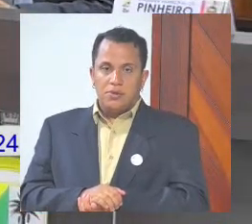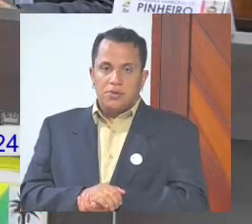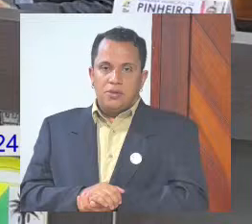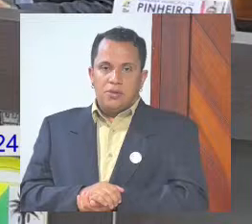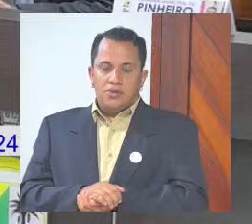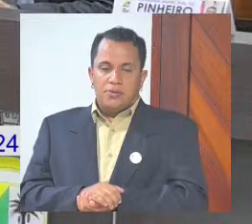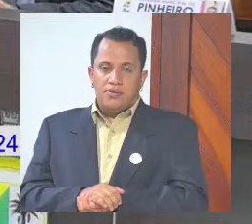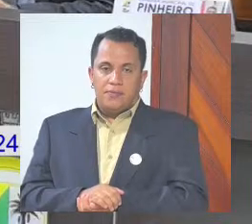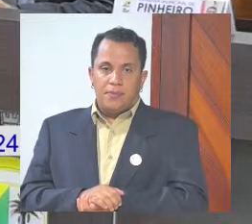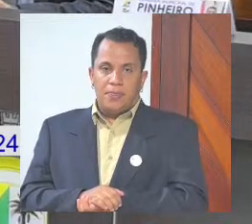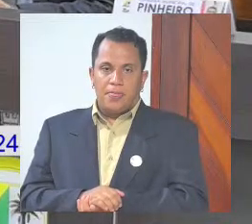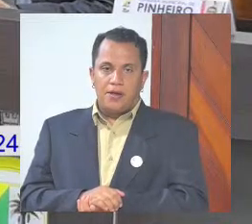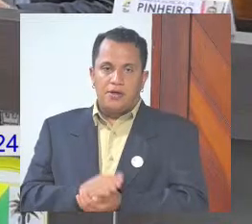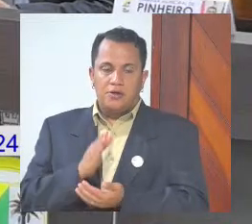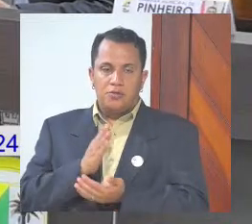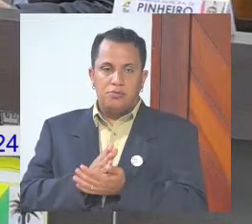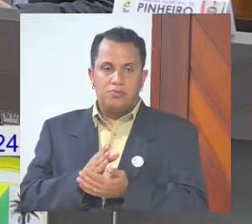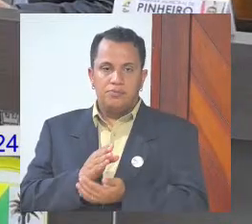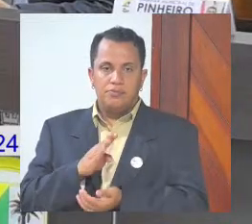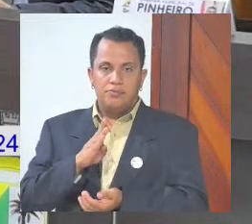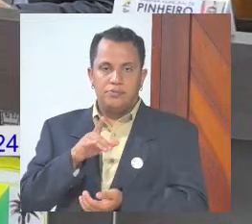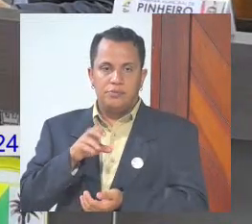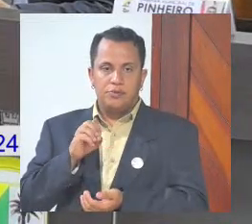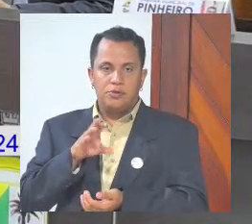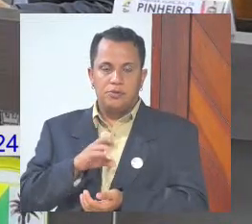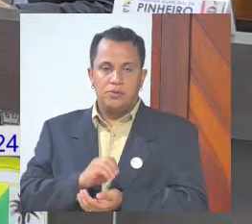É, vamos acabar com esse bloco teu aí, Riba.